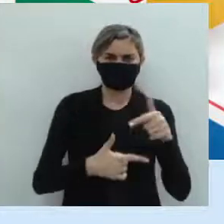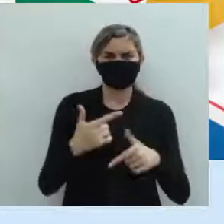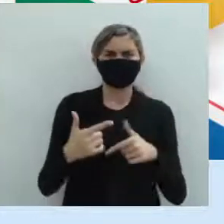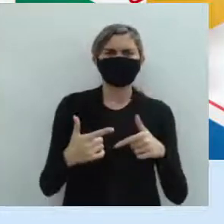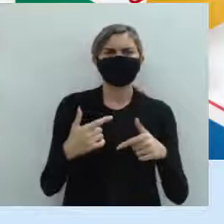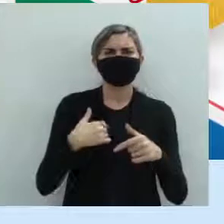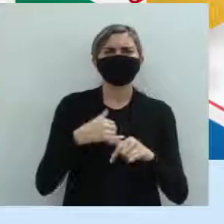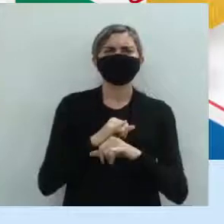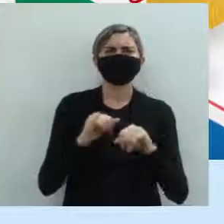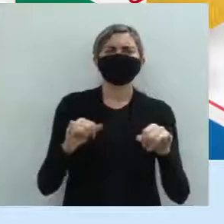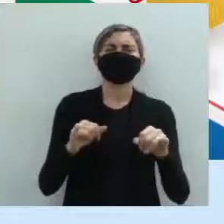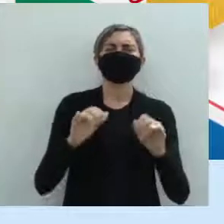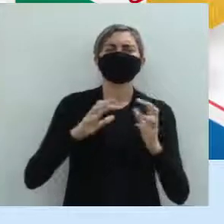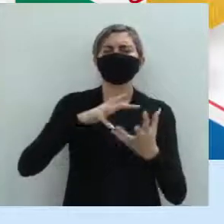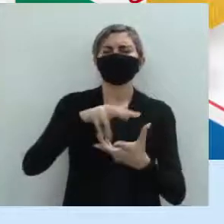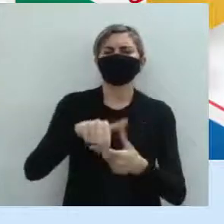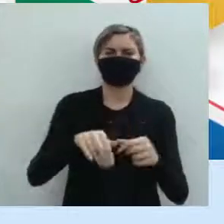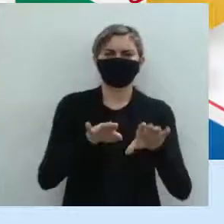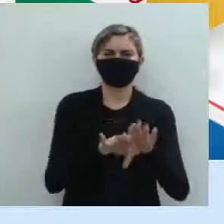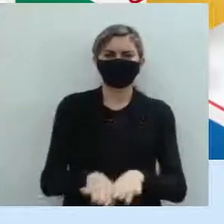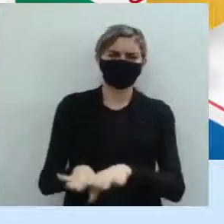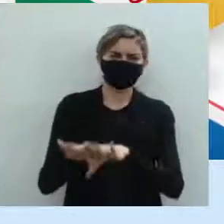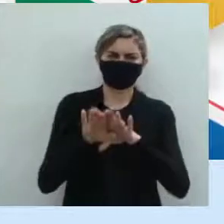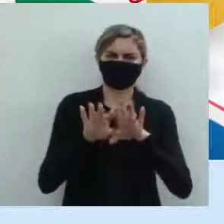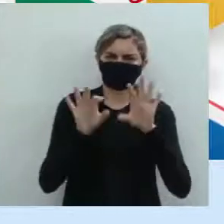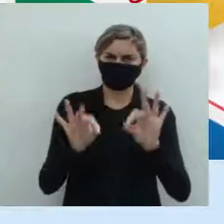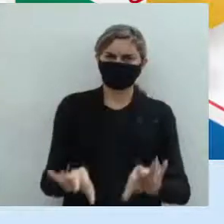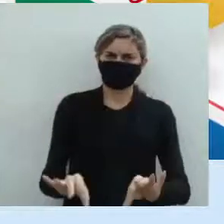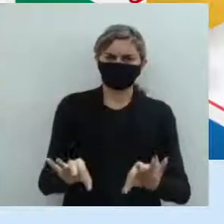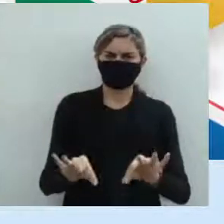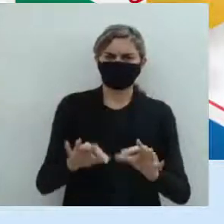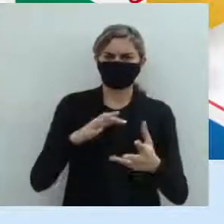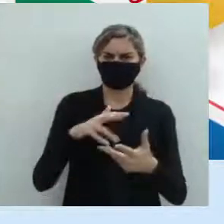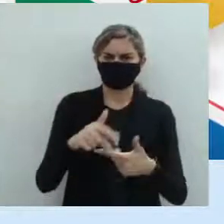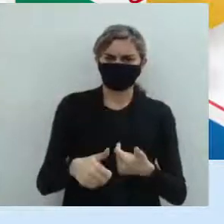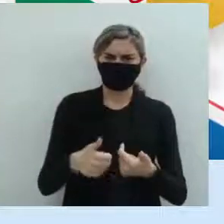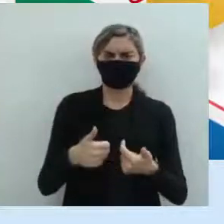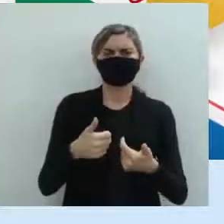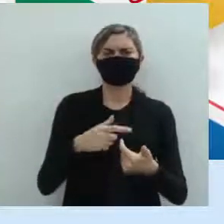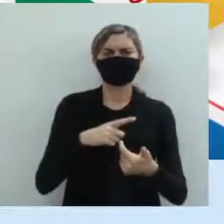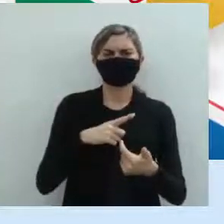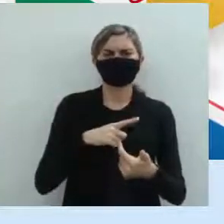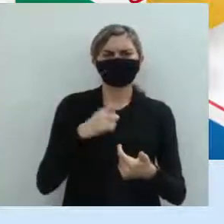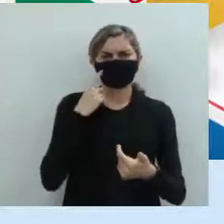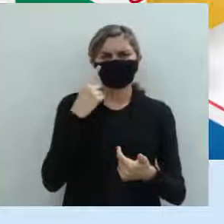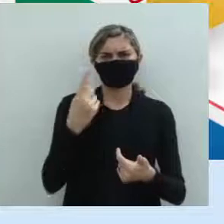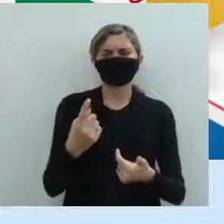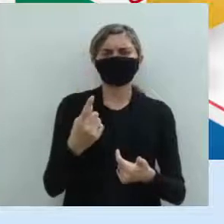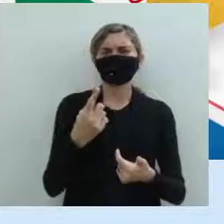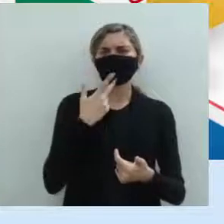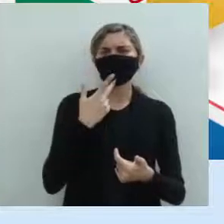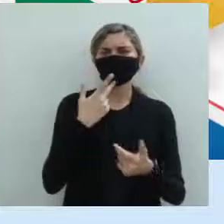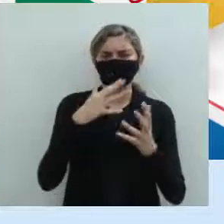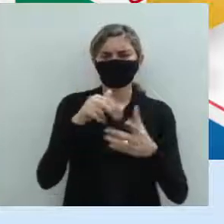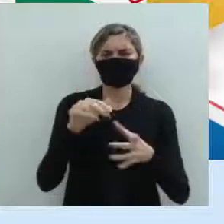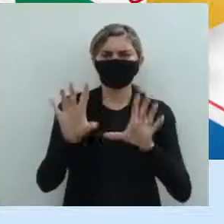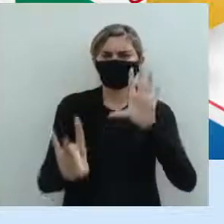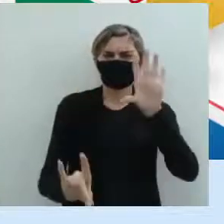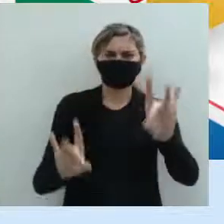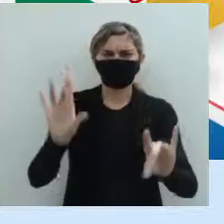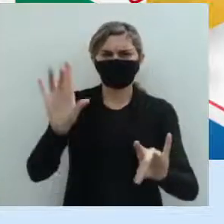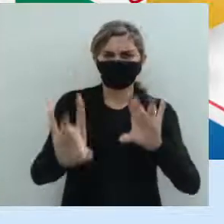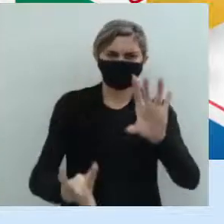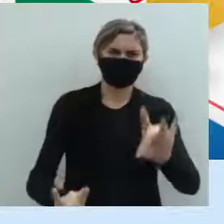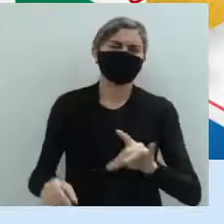que para o mundo comum, certo? Para esse mundo tangível que a gente fala, esse mundo que a gente pode tocar, que a gente